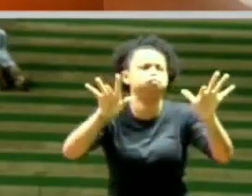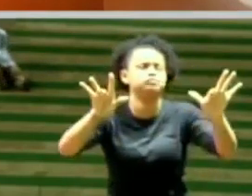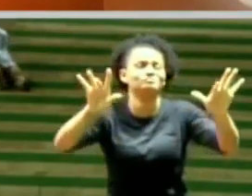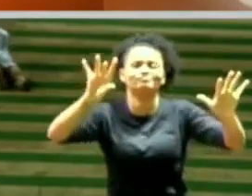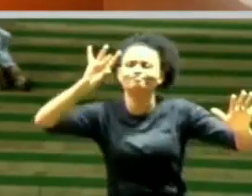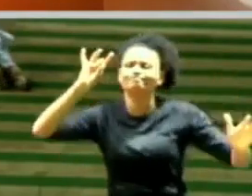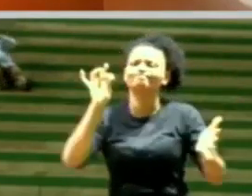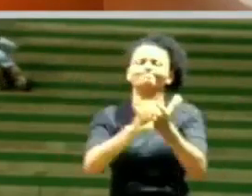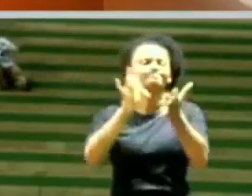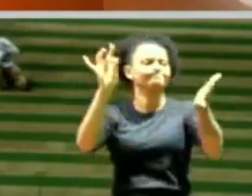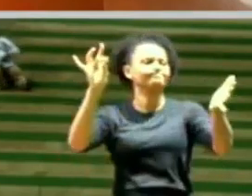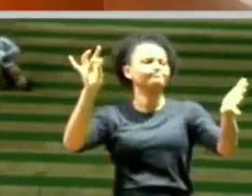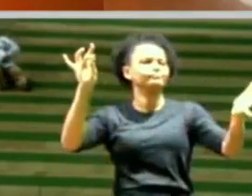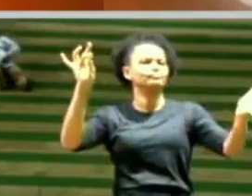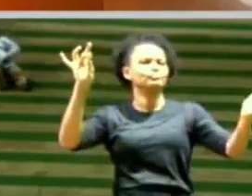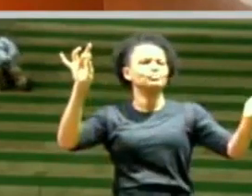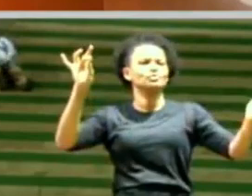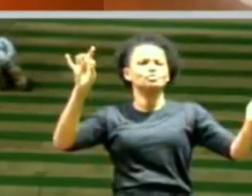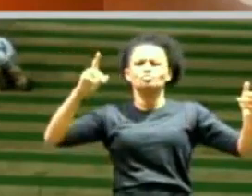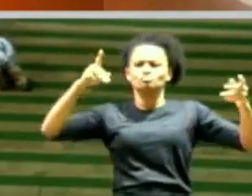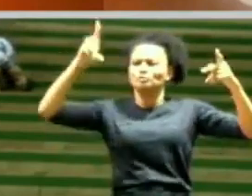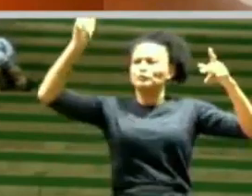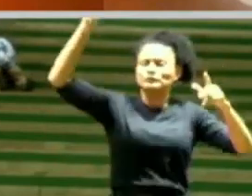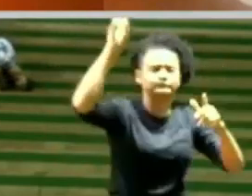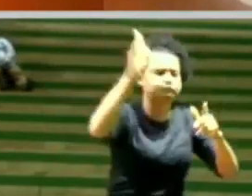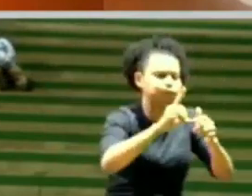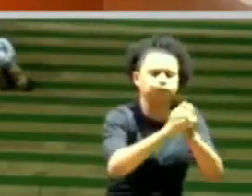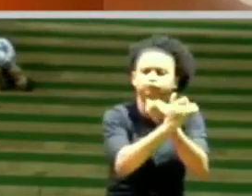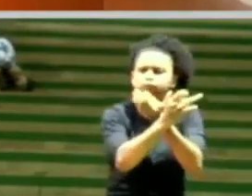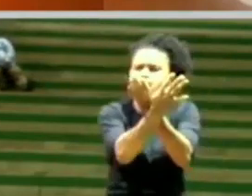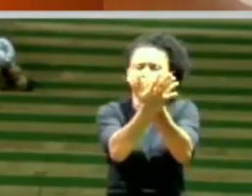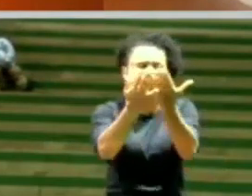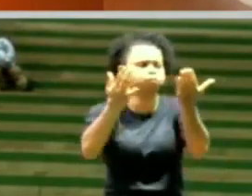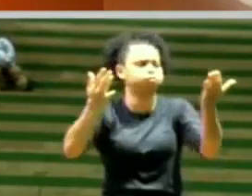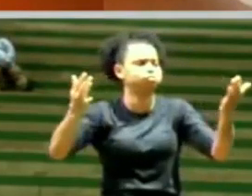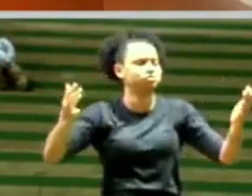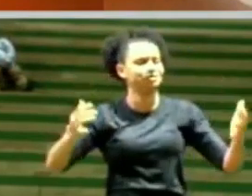literalmente, no meio do seu povo.